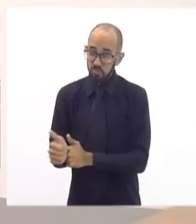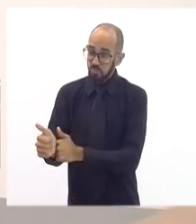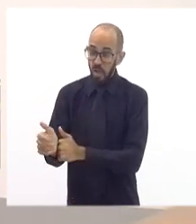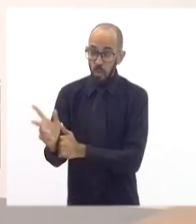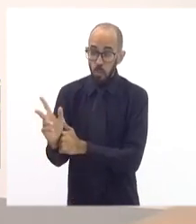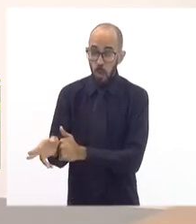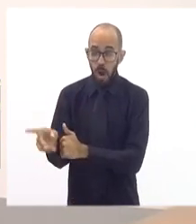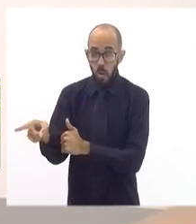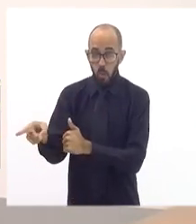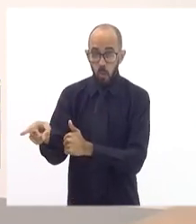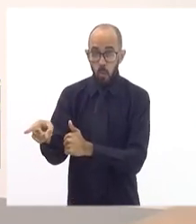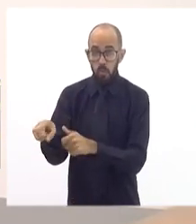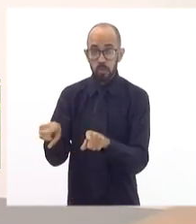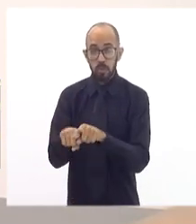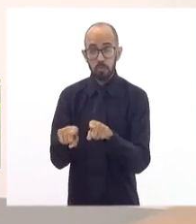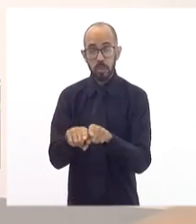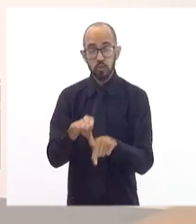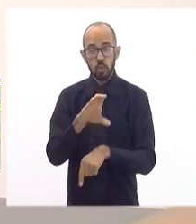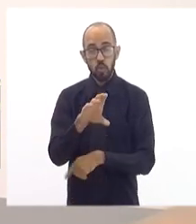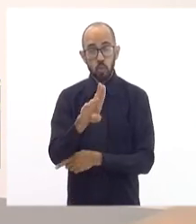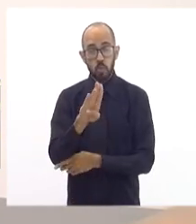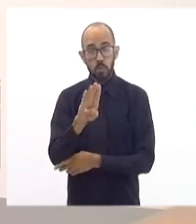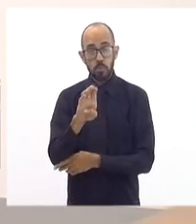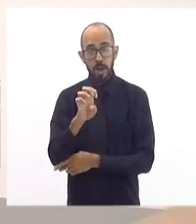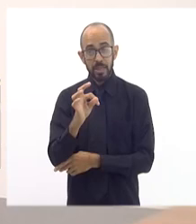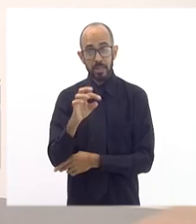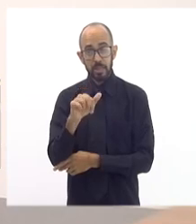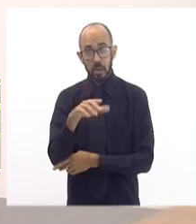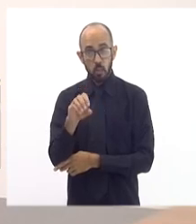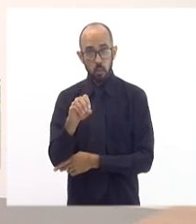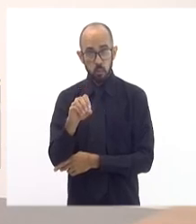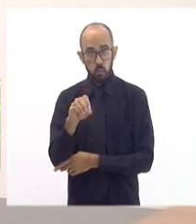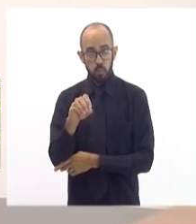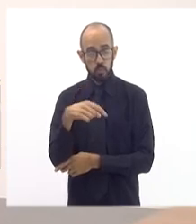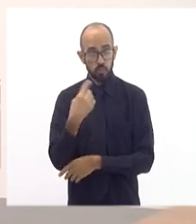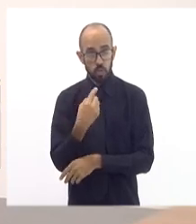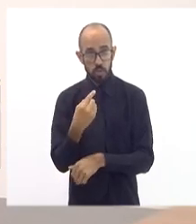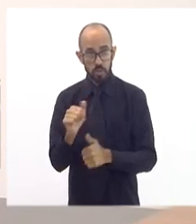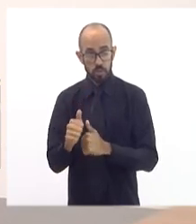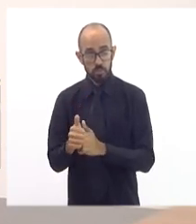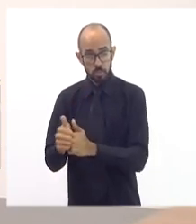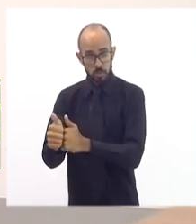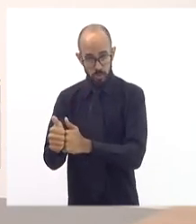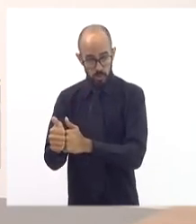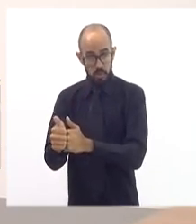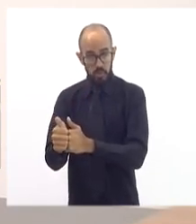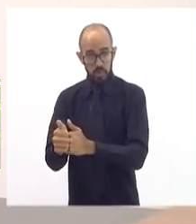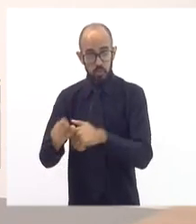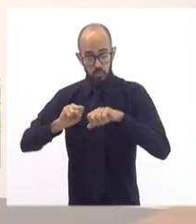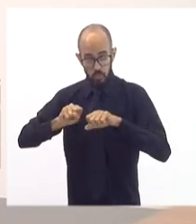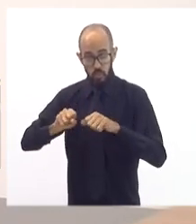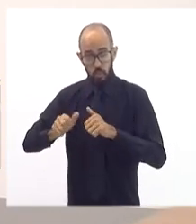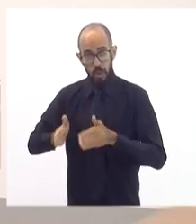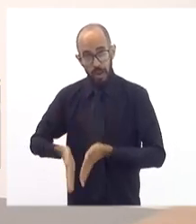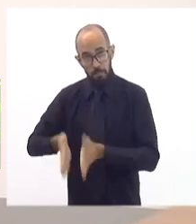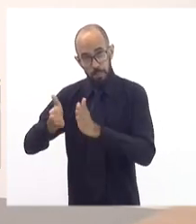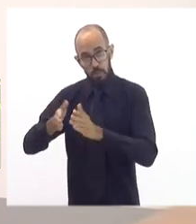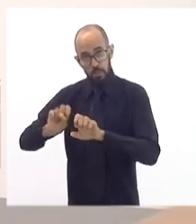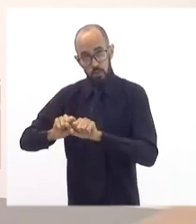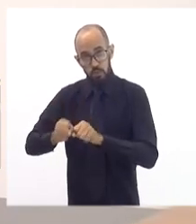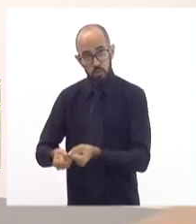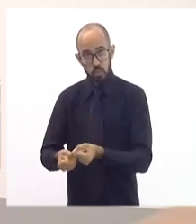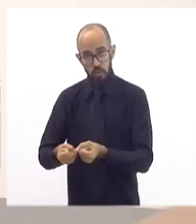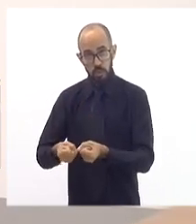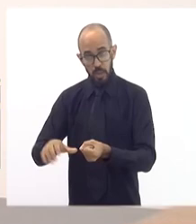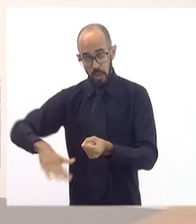de Cubatão de São Paulo tá nós tamos seguindo o caminho de destruir que ele virar uma